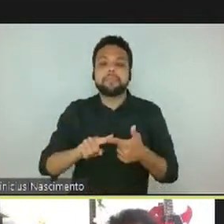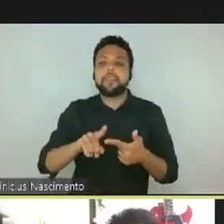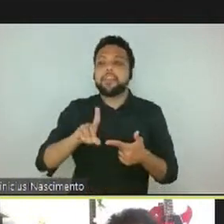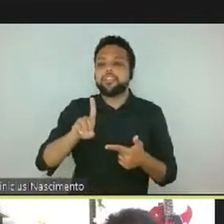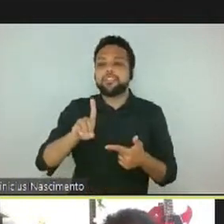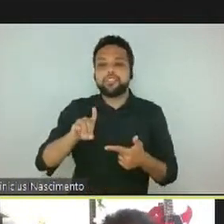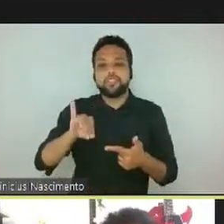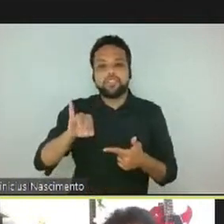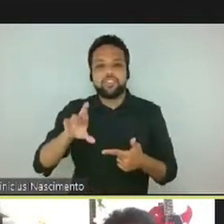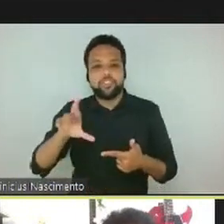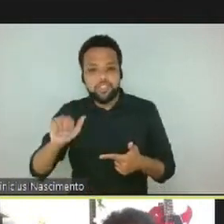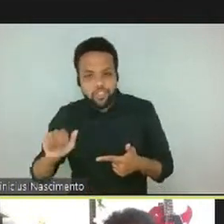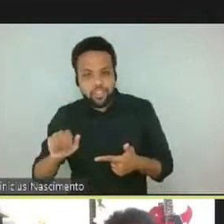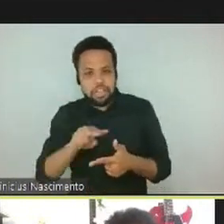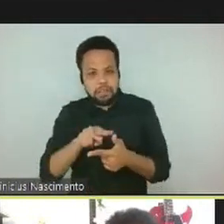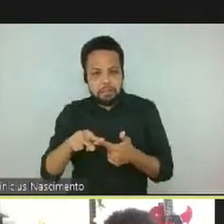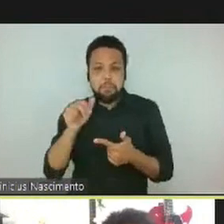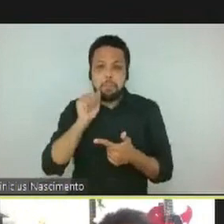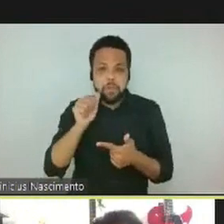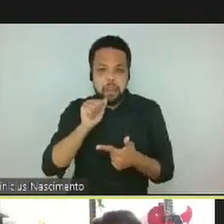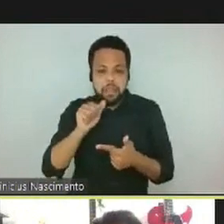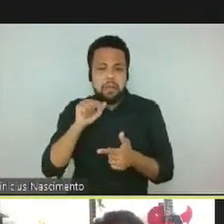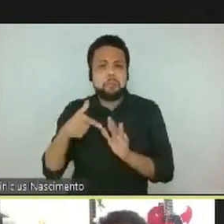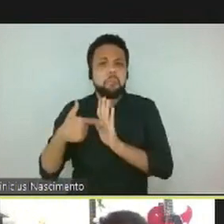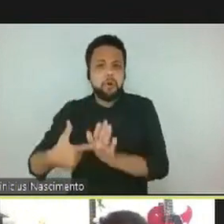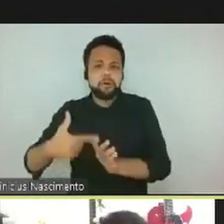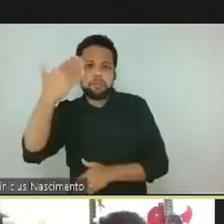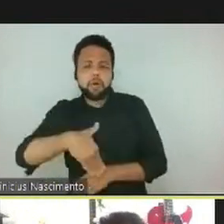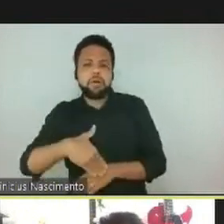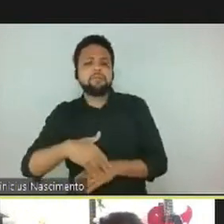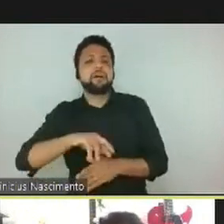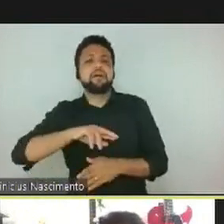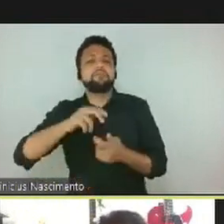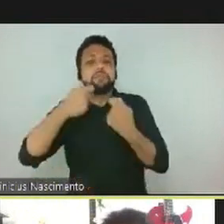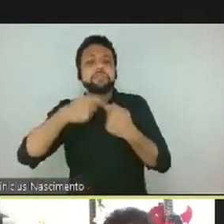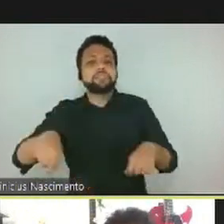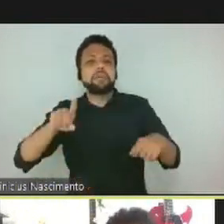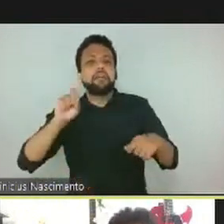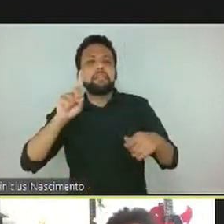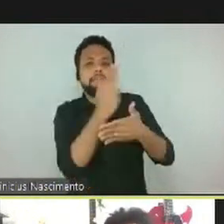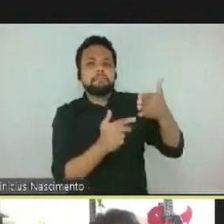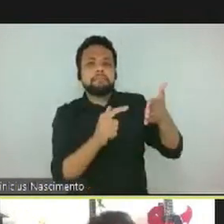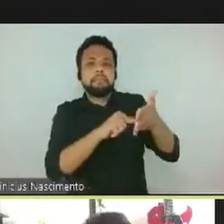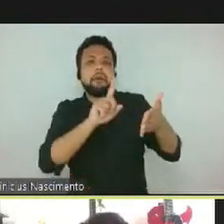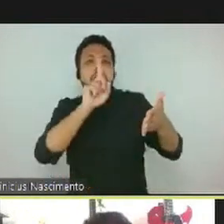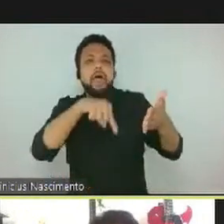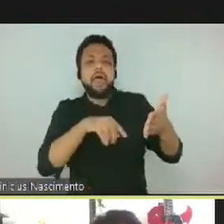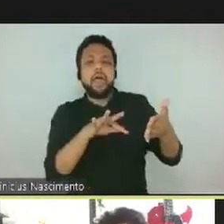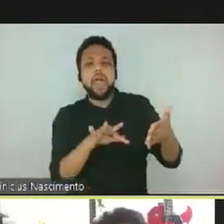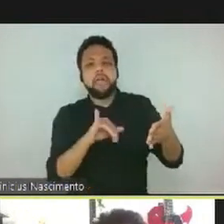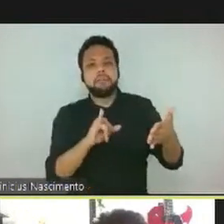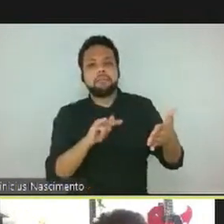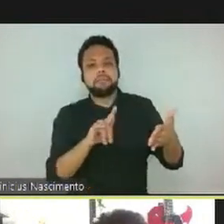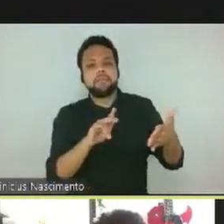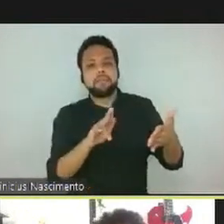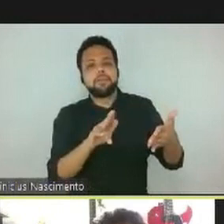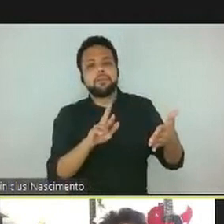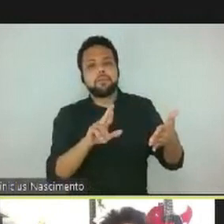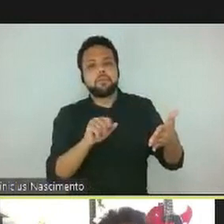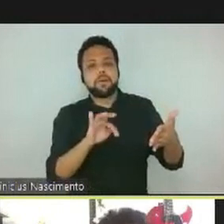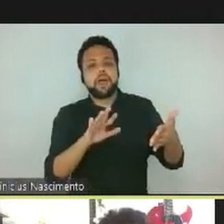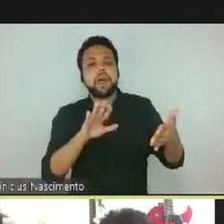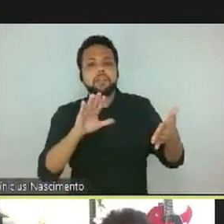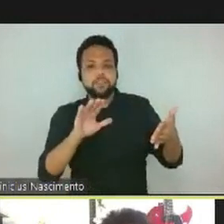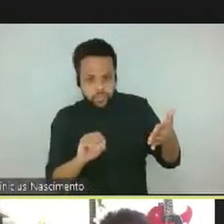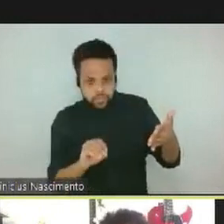precisa ser simplesmente figurativo, mas é uma tradição. E você não vai escapar quando você está dando aula em qualquer lugar, se as